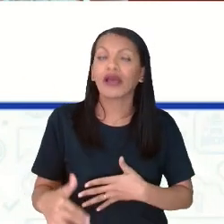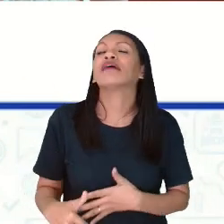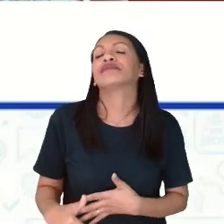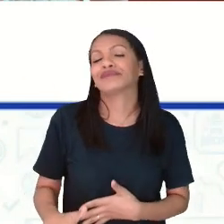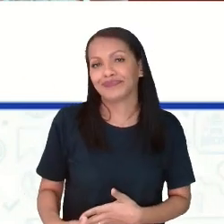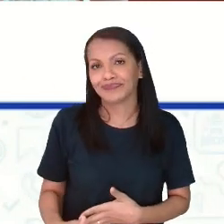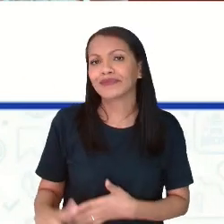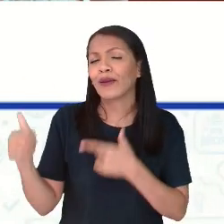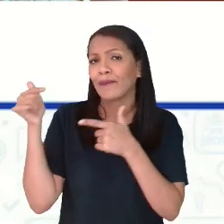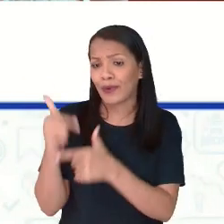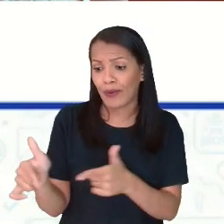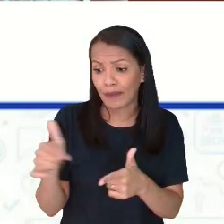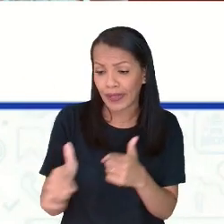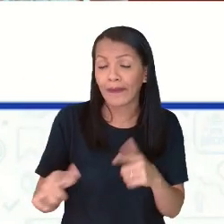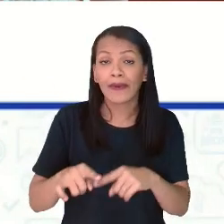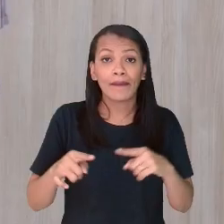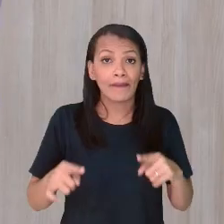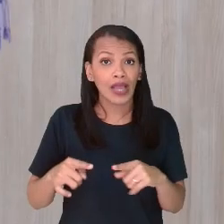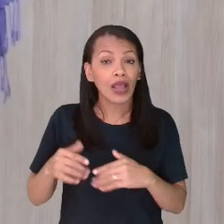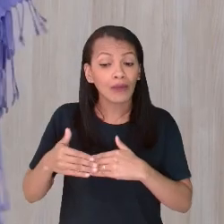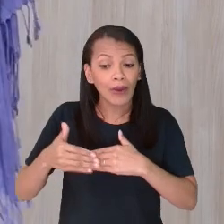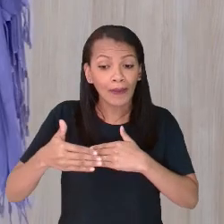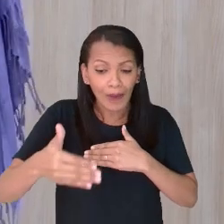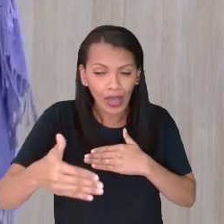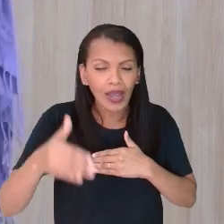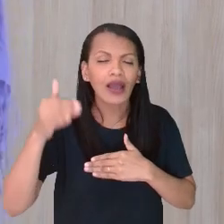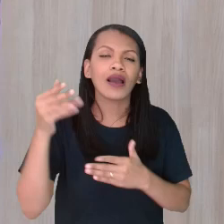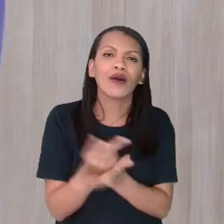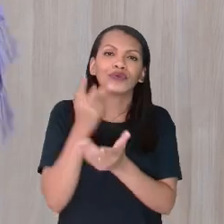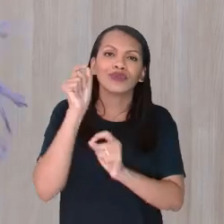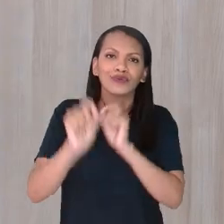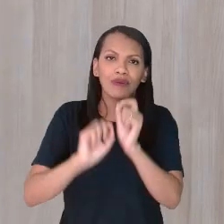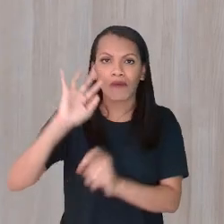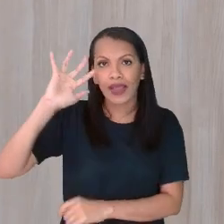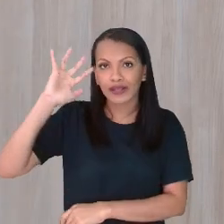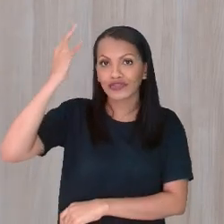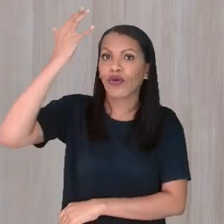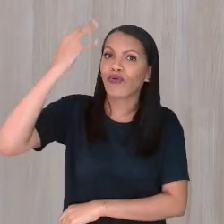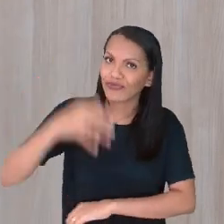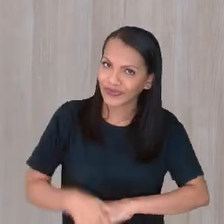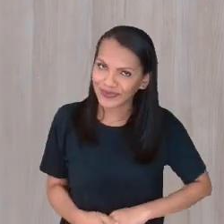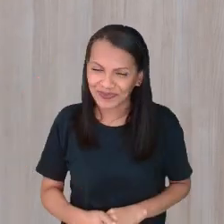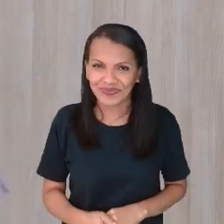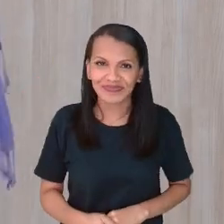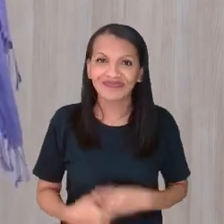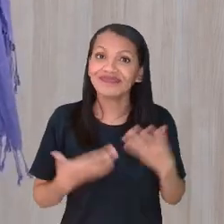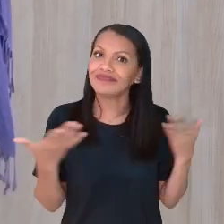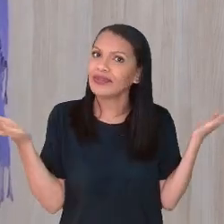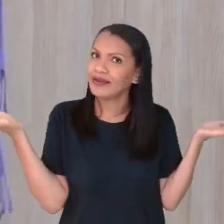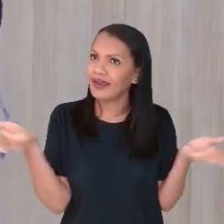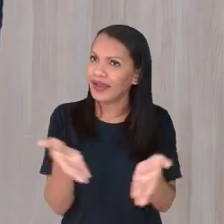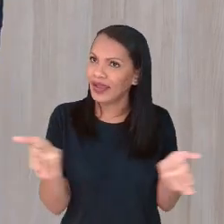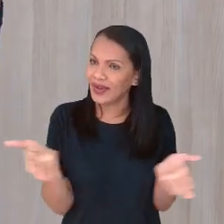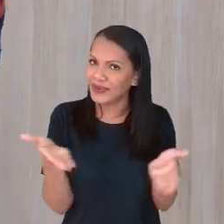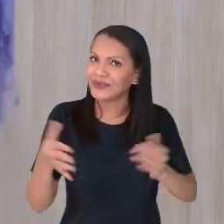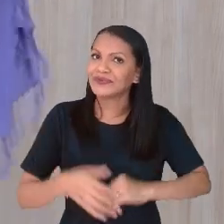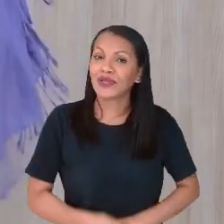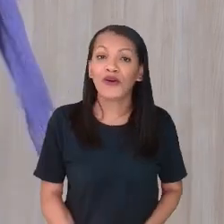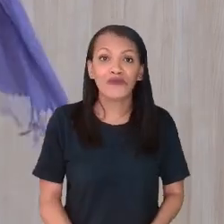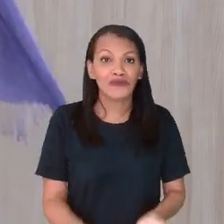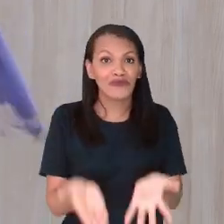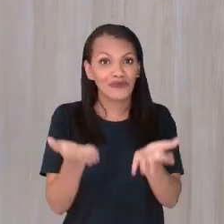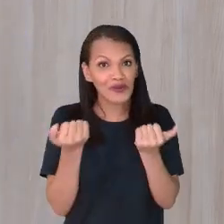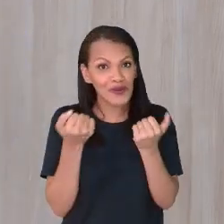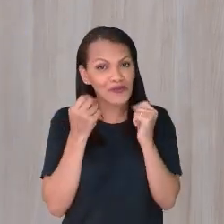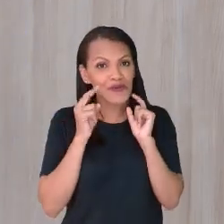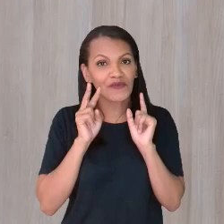decorrer dos fatos, ok? Bom, agora a gente